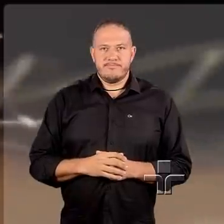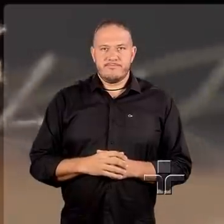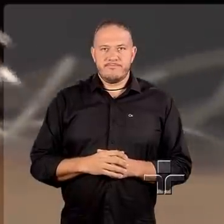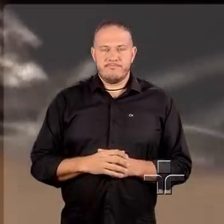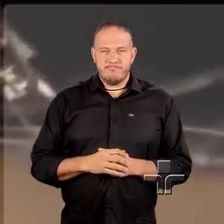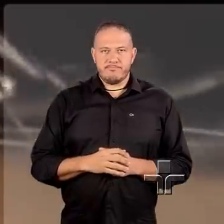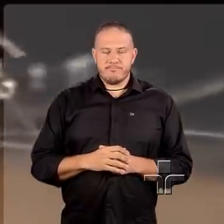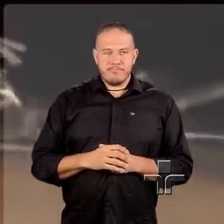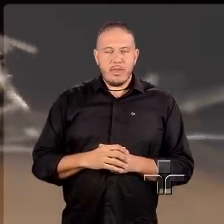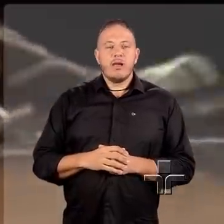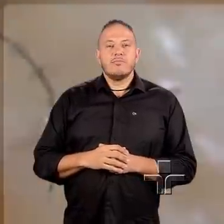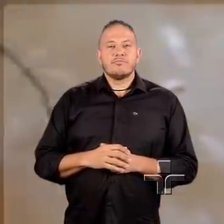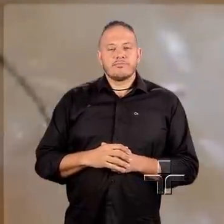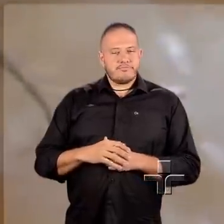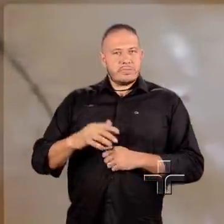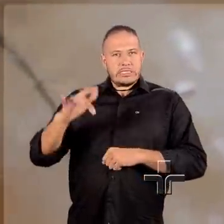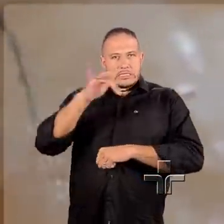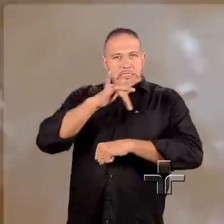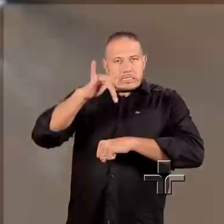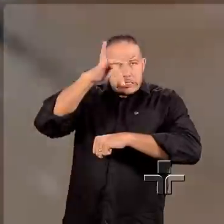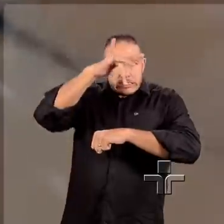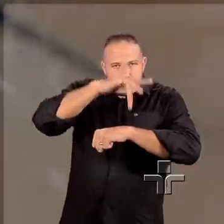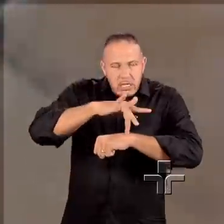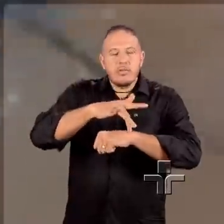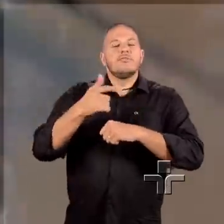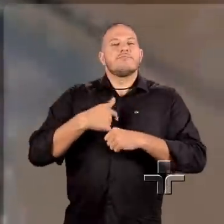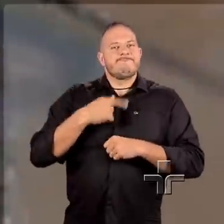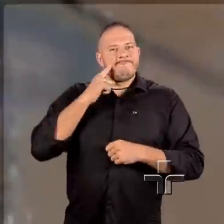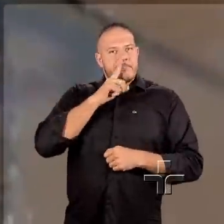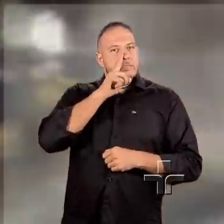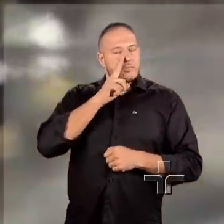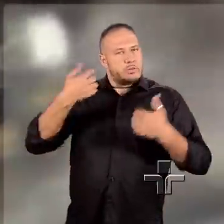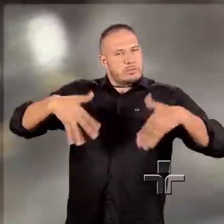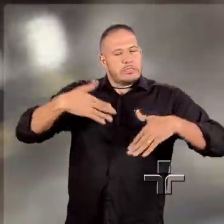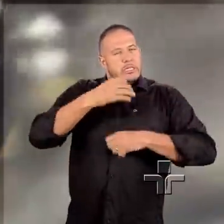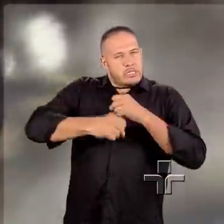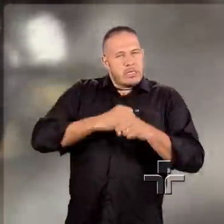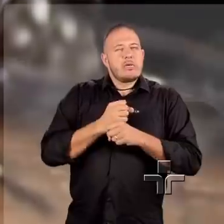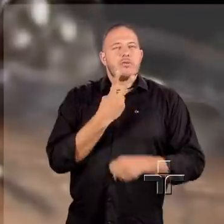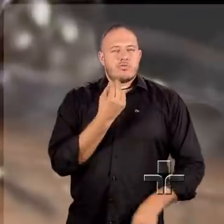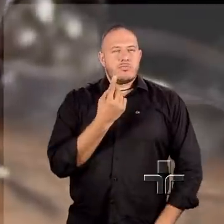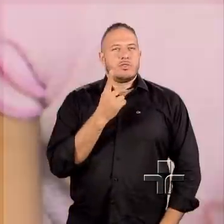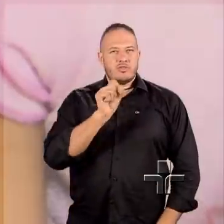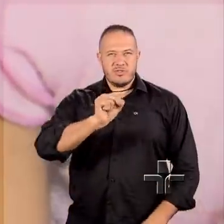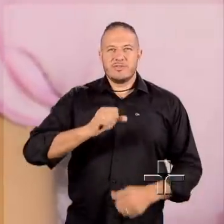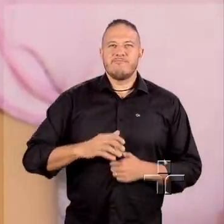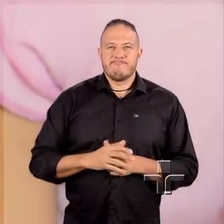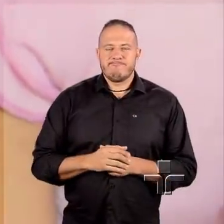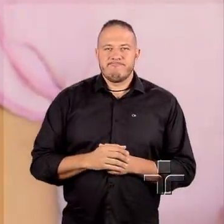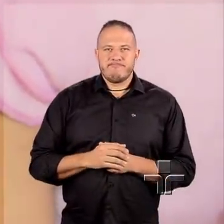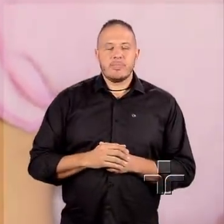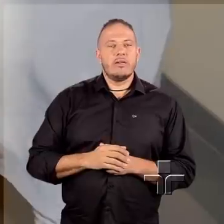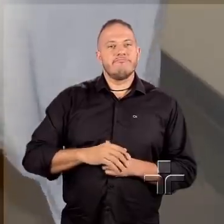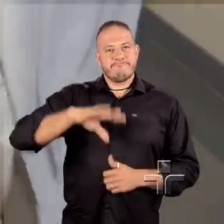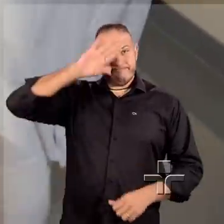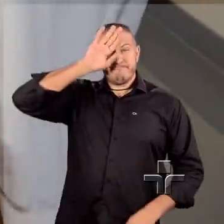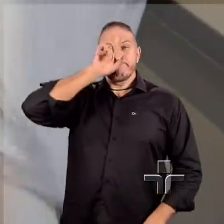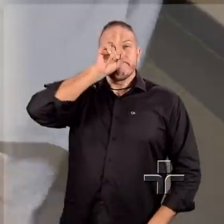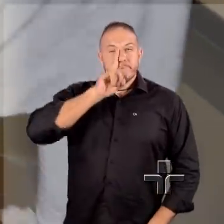O mosquito Aedes aegypti foi um dos grandes vilões de 2018. A febre amarela